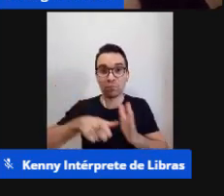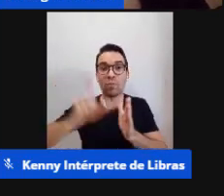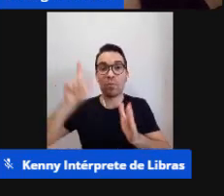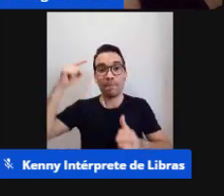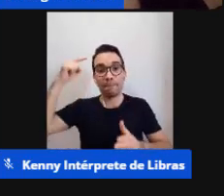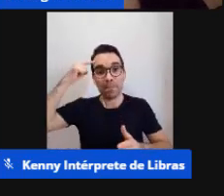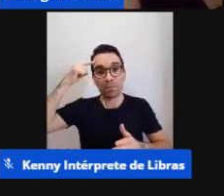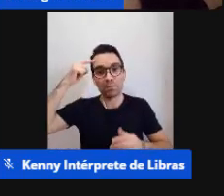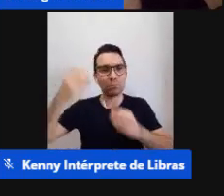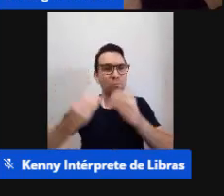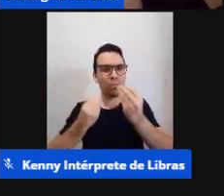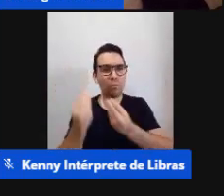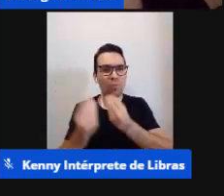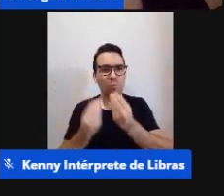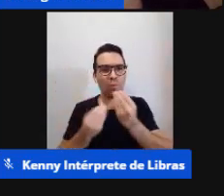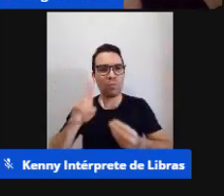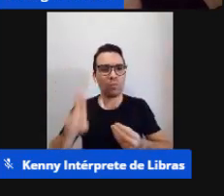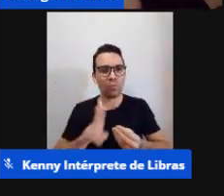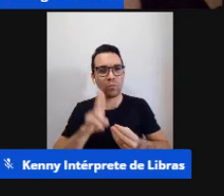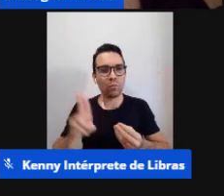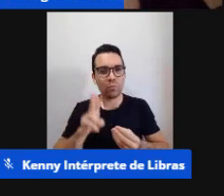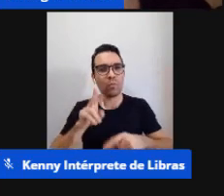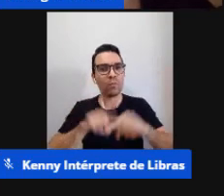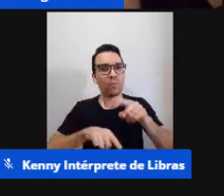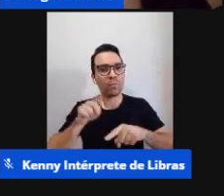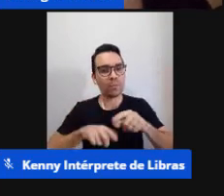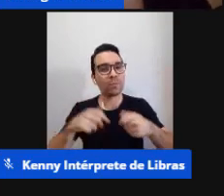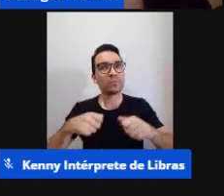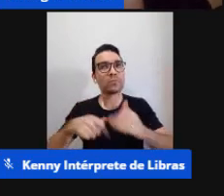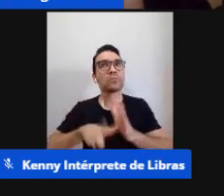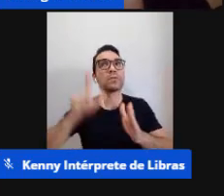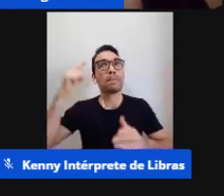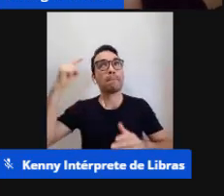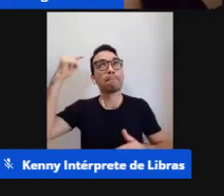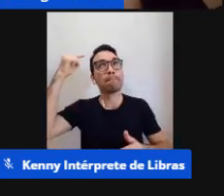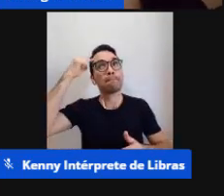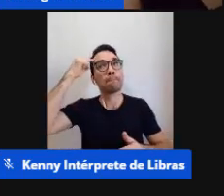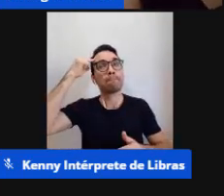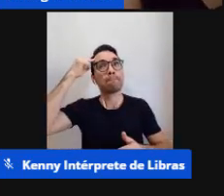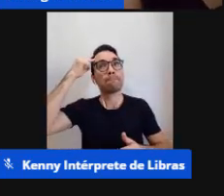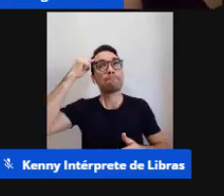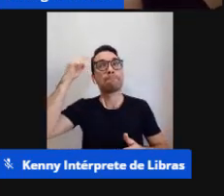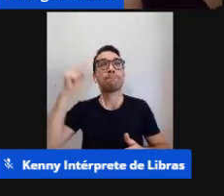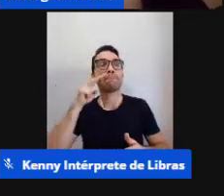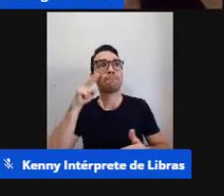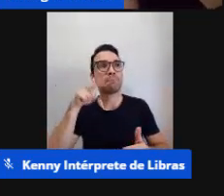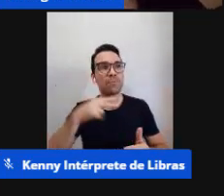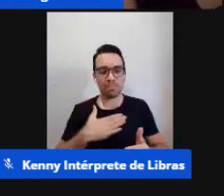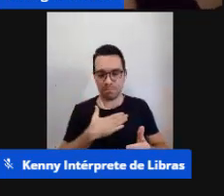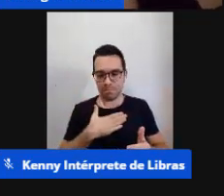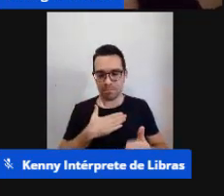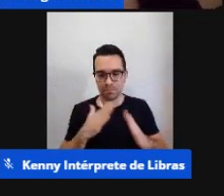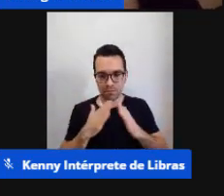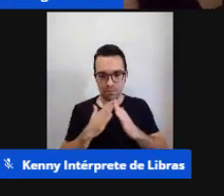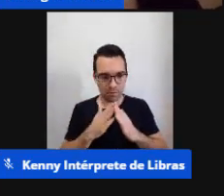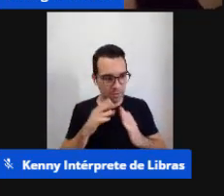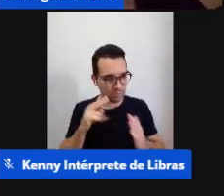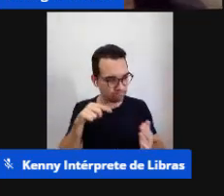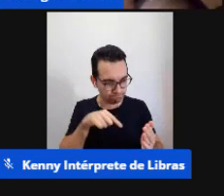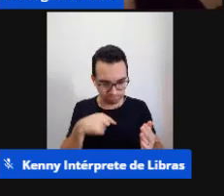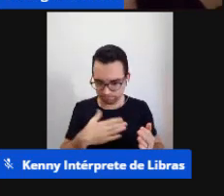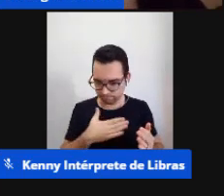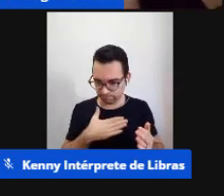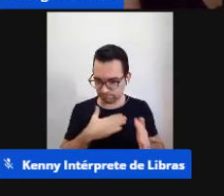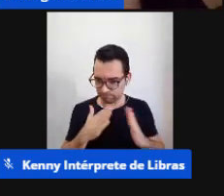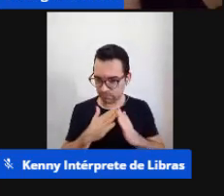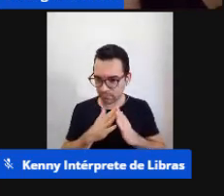criança. Então, você, como professor, tem que pensar, olhar dentro da sua casa e pensar assim, o que eu posso utilizar aqui na minha casa, que o pai também vai ter e